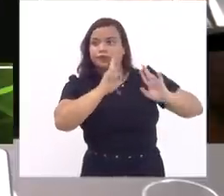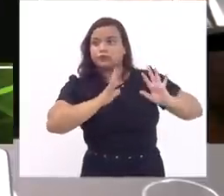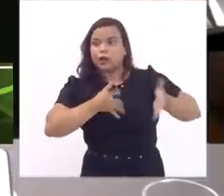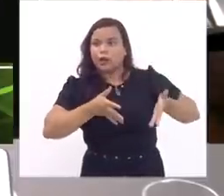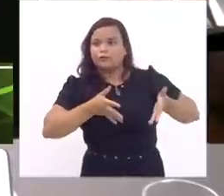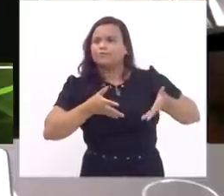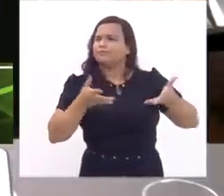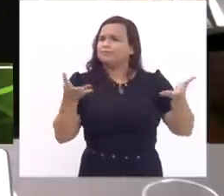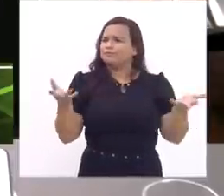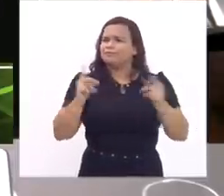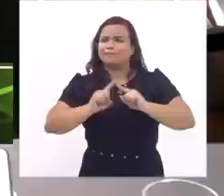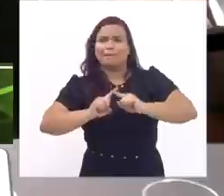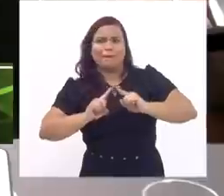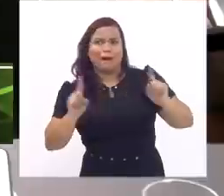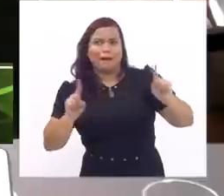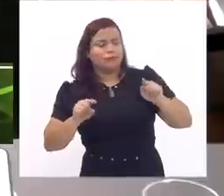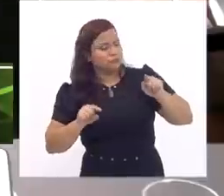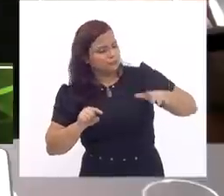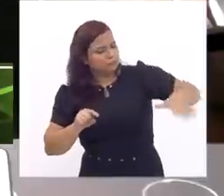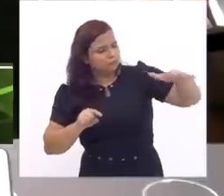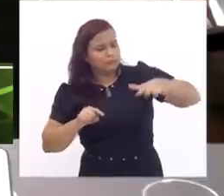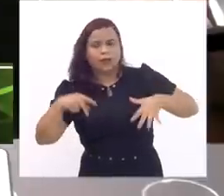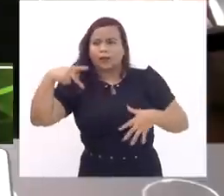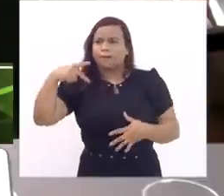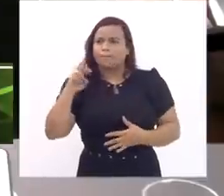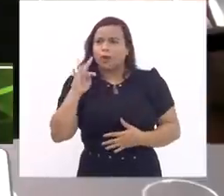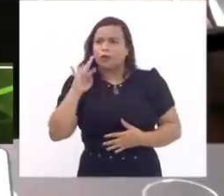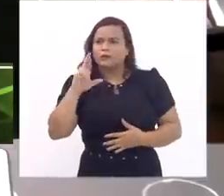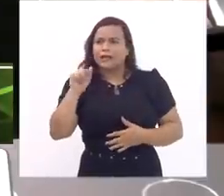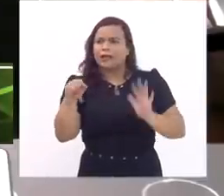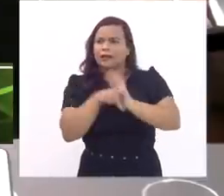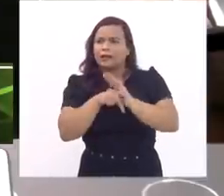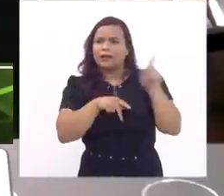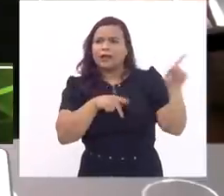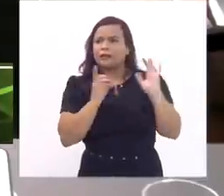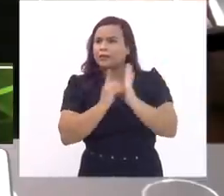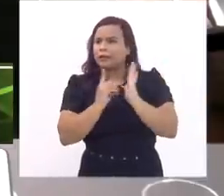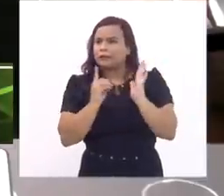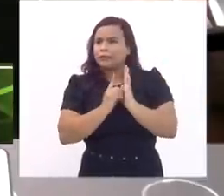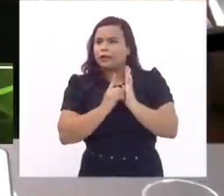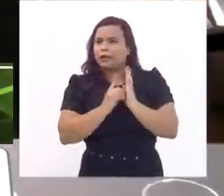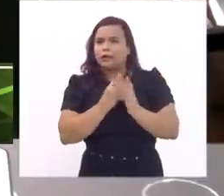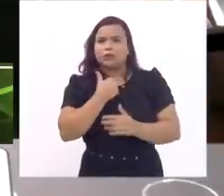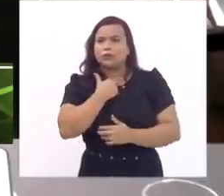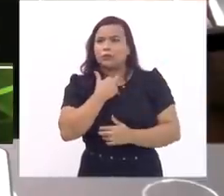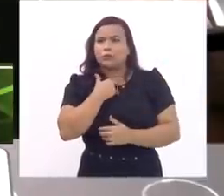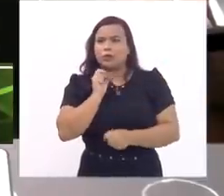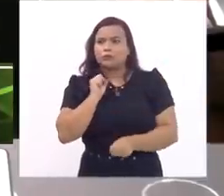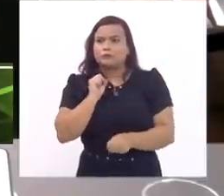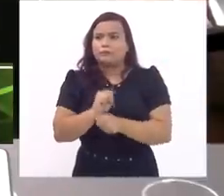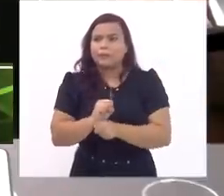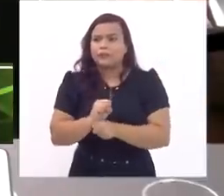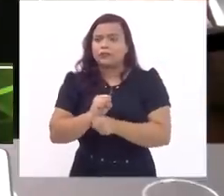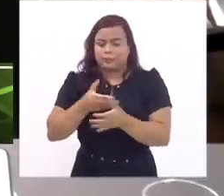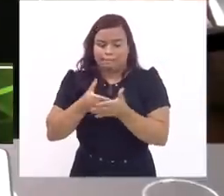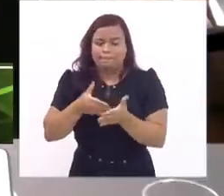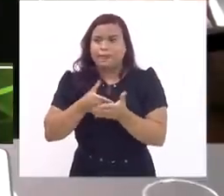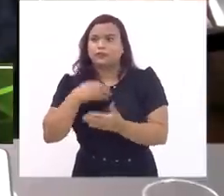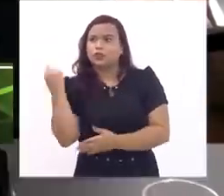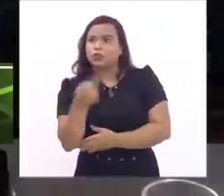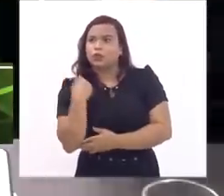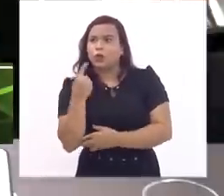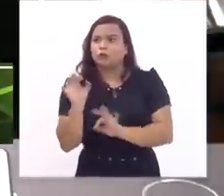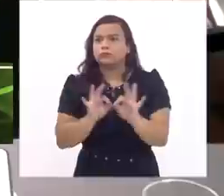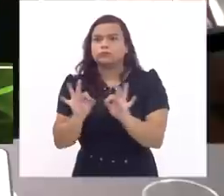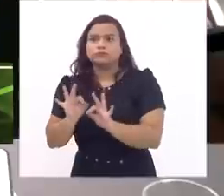portaria do Detran impede da gente legislar na mesma tessitura? É que é para